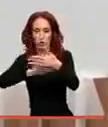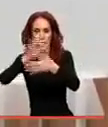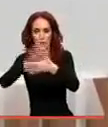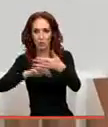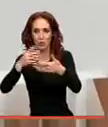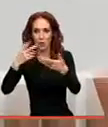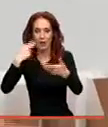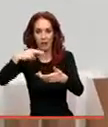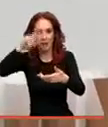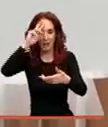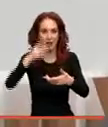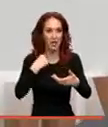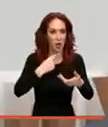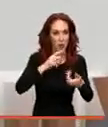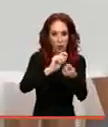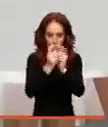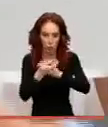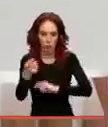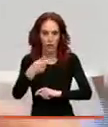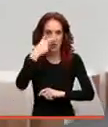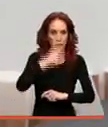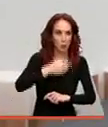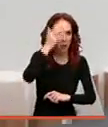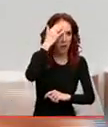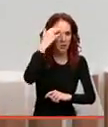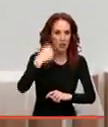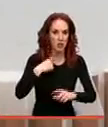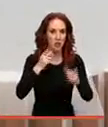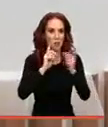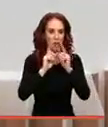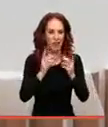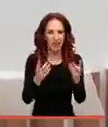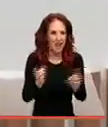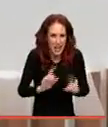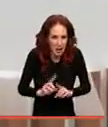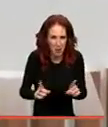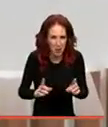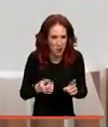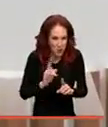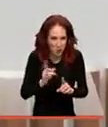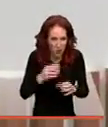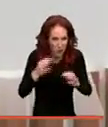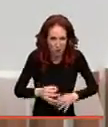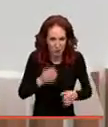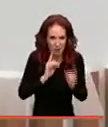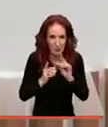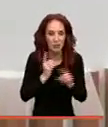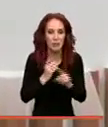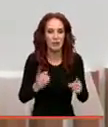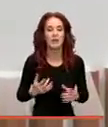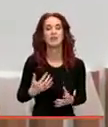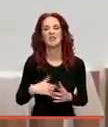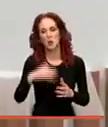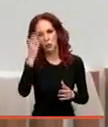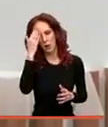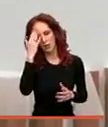russos gostariam que o piado não sei como é que eu não tinha piada nenhuma e depois isso também resultado do méxico ou